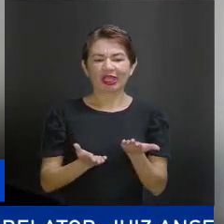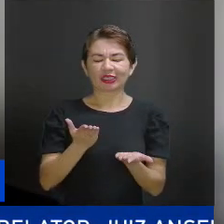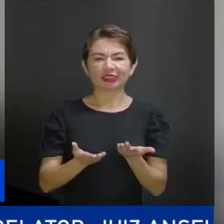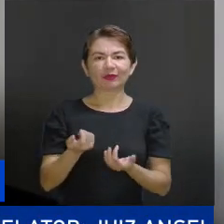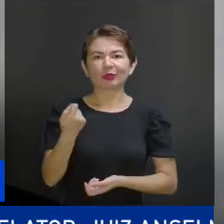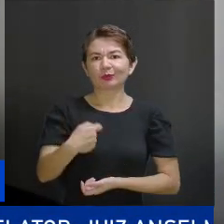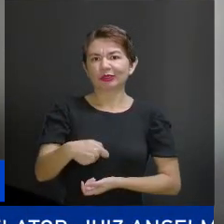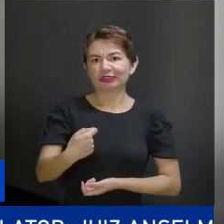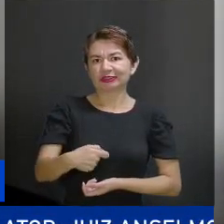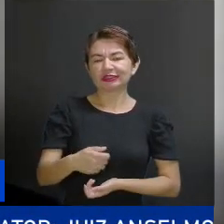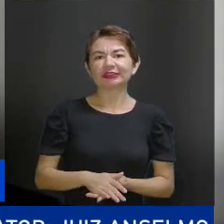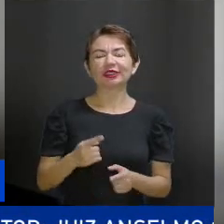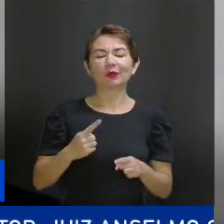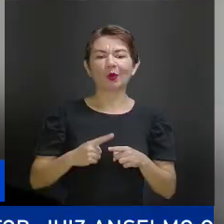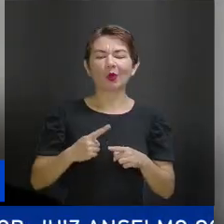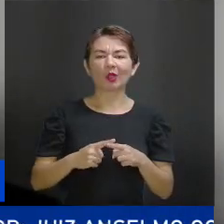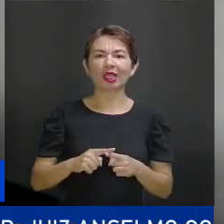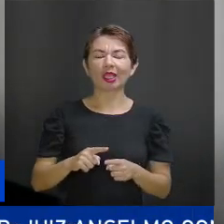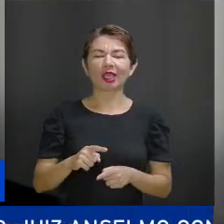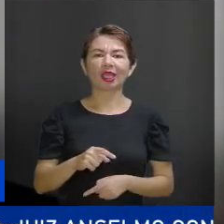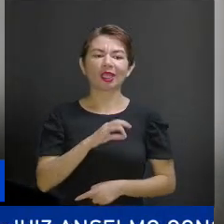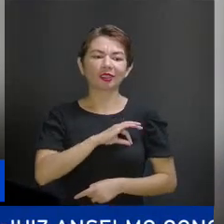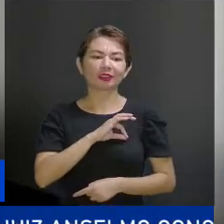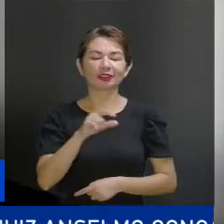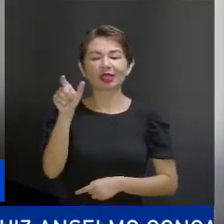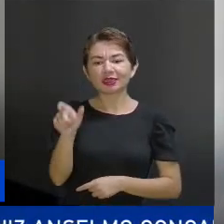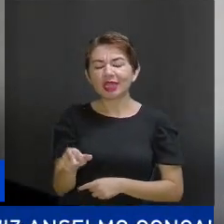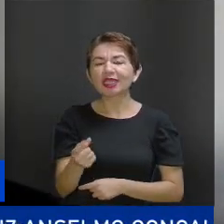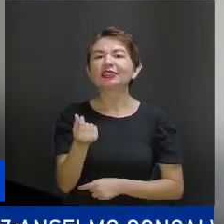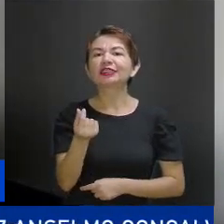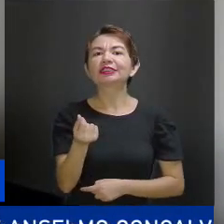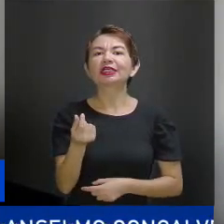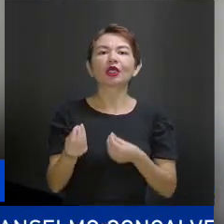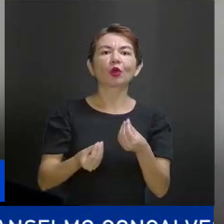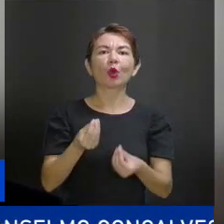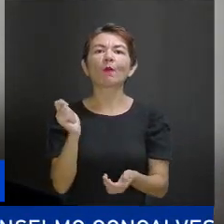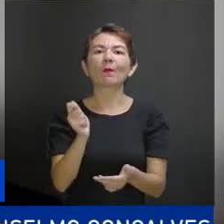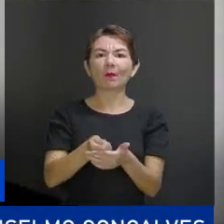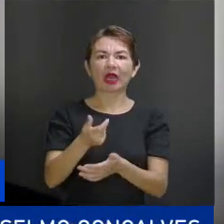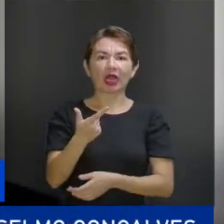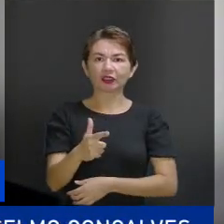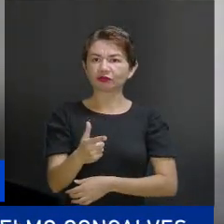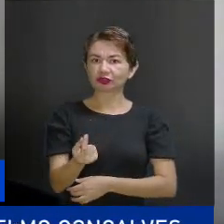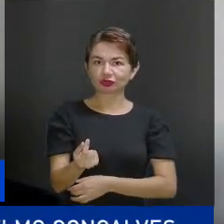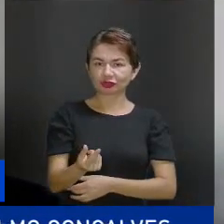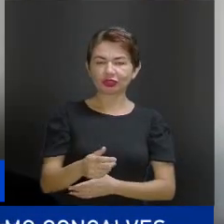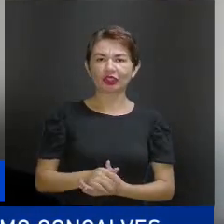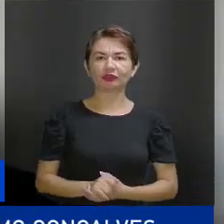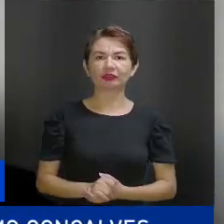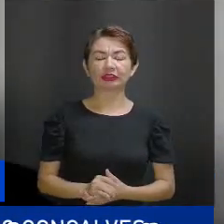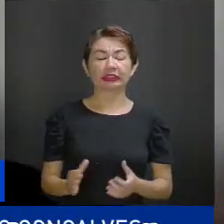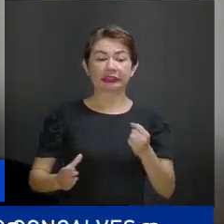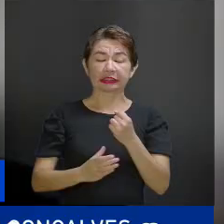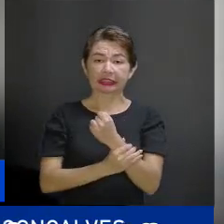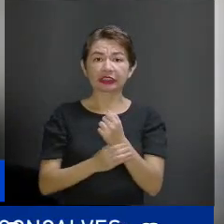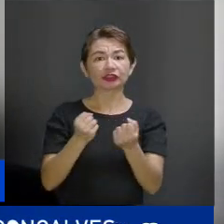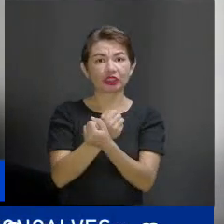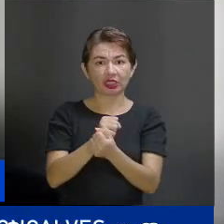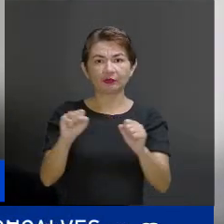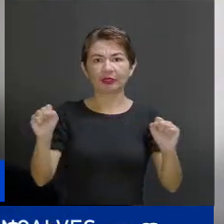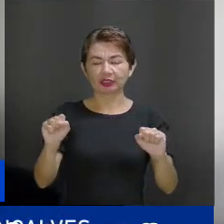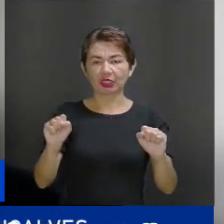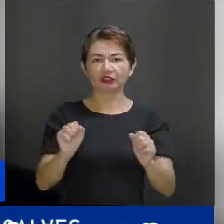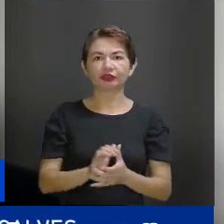sua condição financeira e se a redução do valor é necessária para garantir sua liberdade. Aqui, senhor presidente,